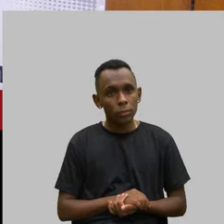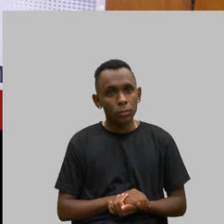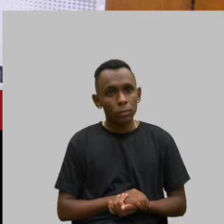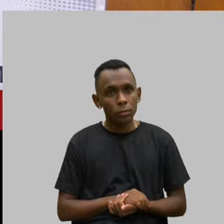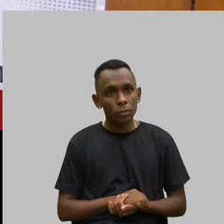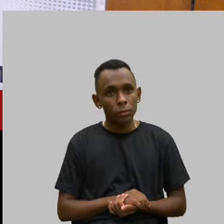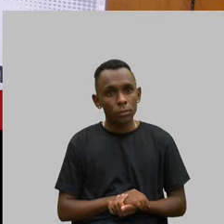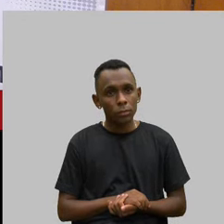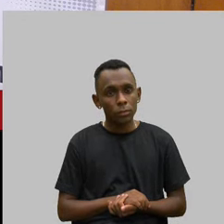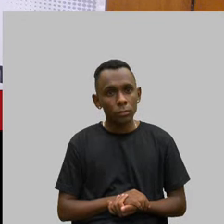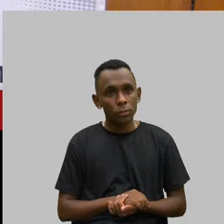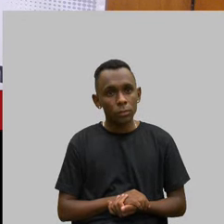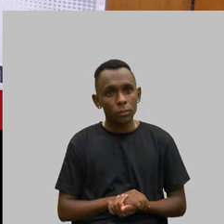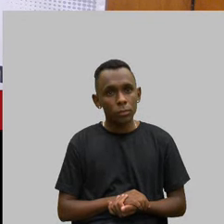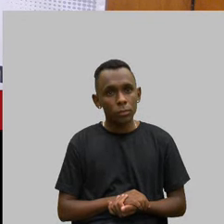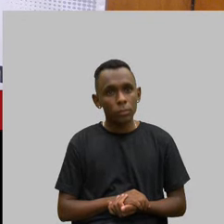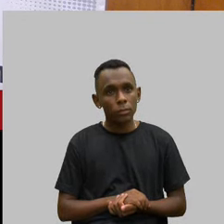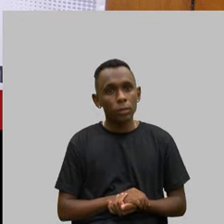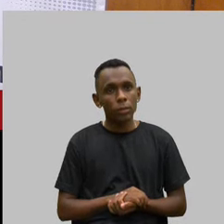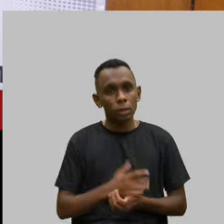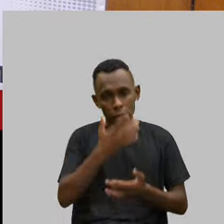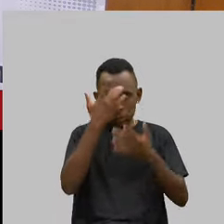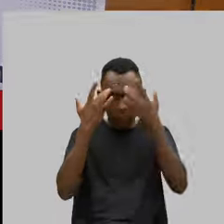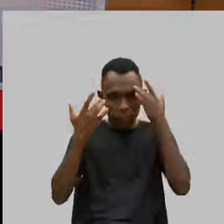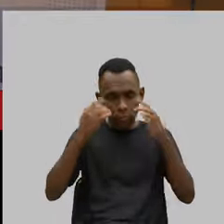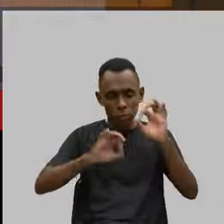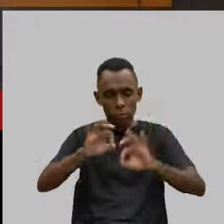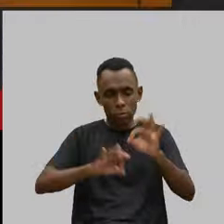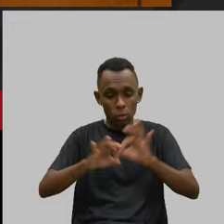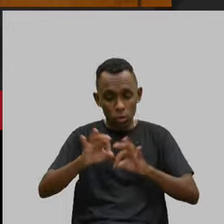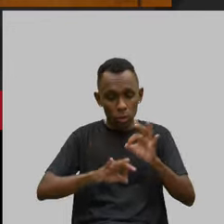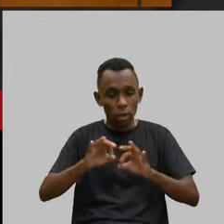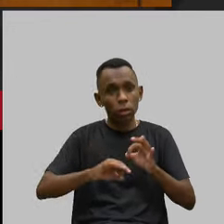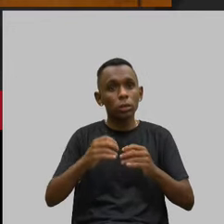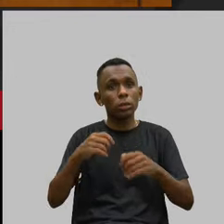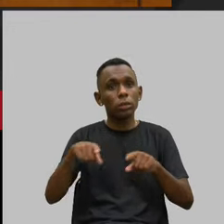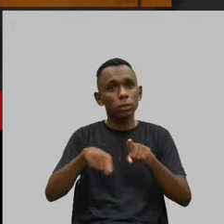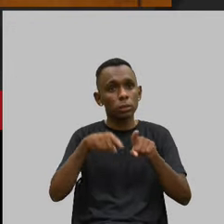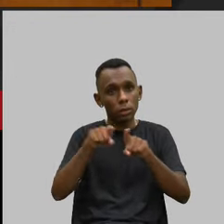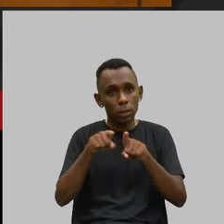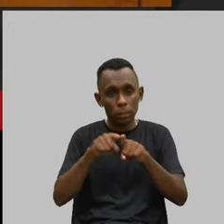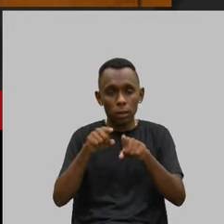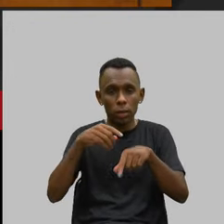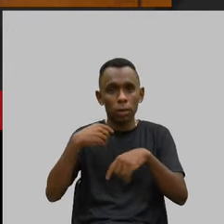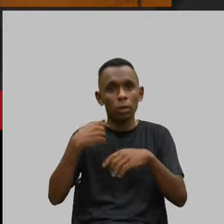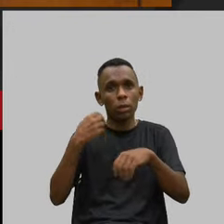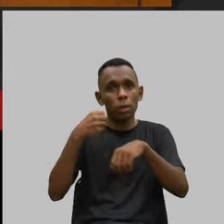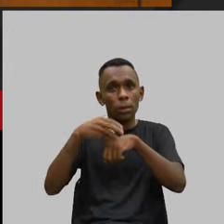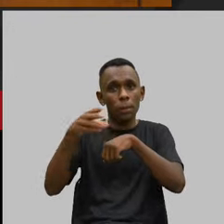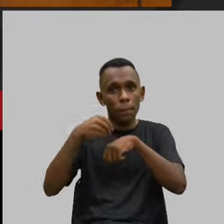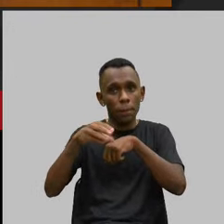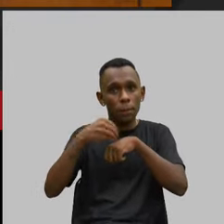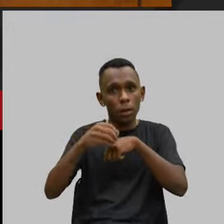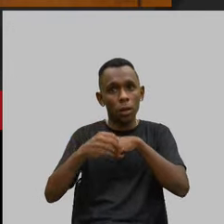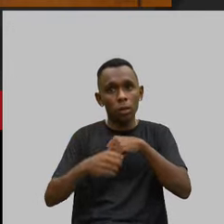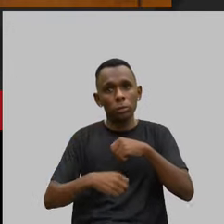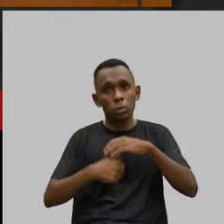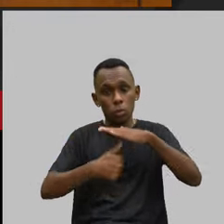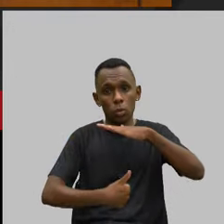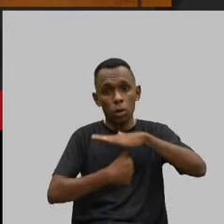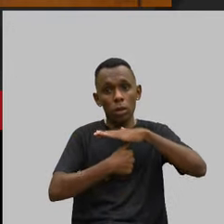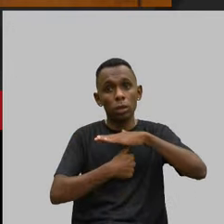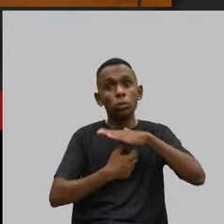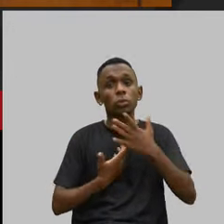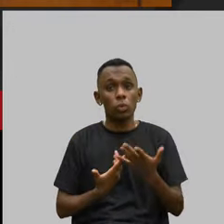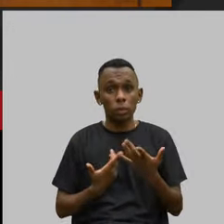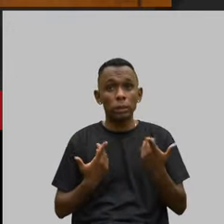vou vou vou botar meu pessoal aqui para analisar e me dar um retorno e a gente entra em contato com o seu gabinete o reitor da unimonte está desorientado